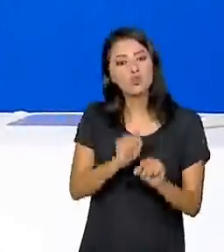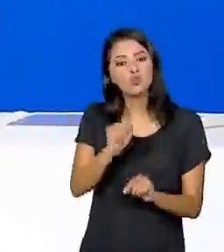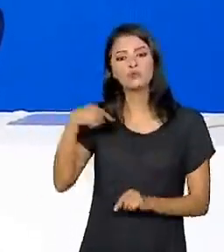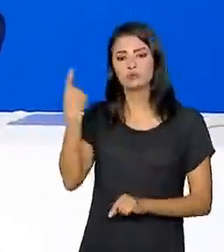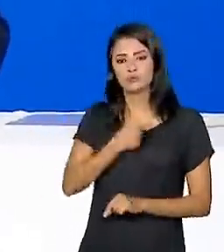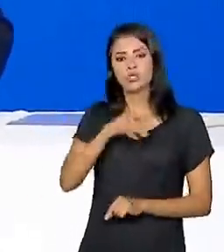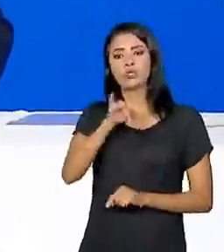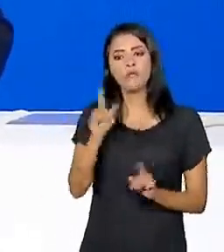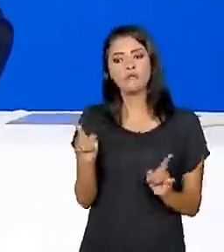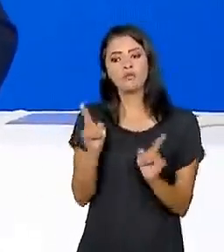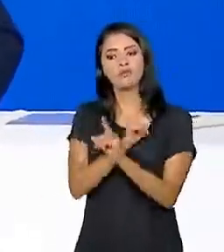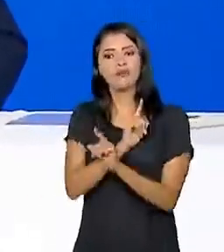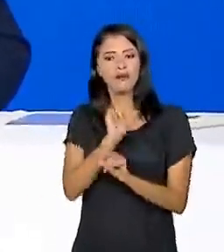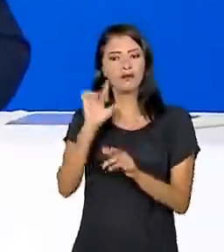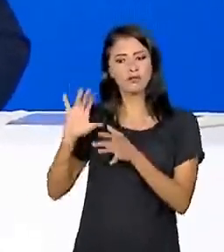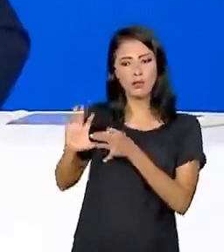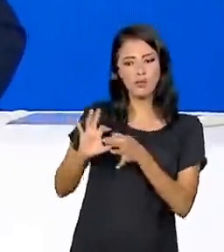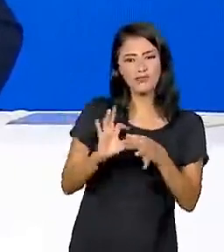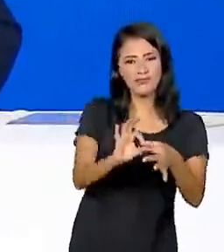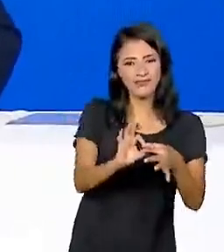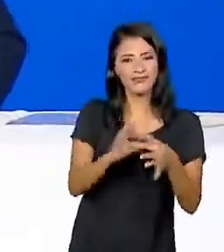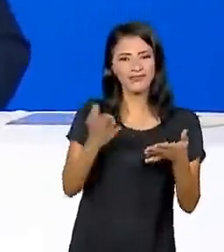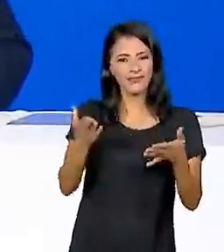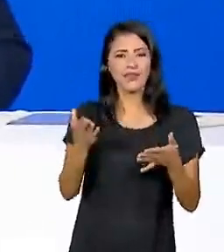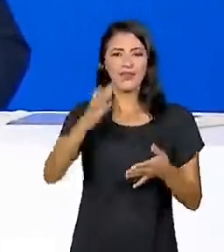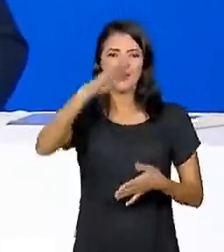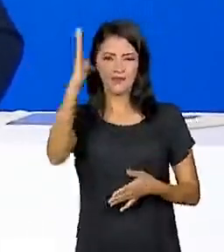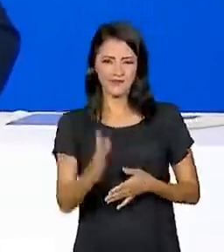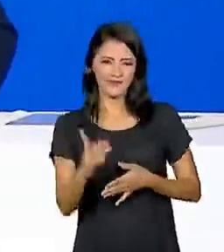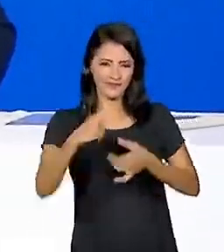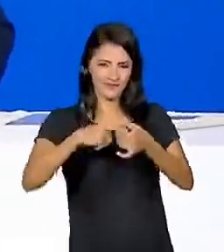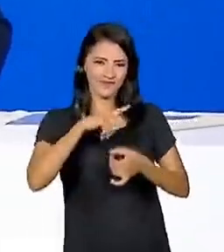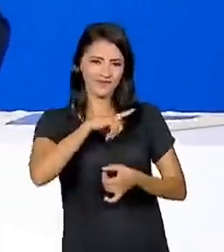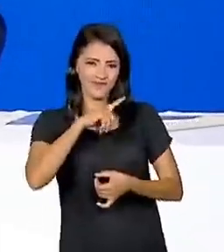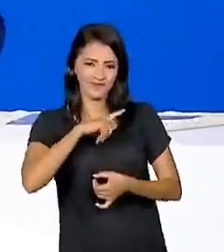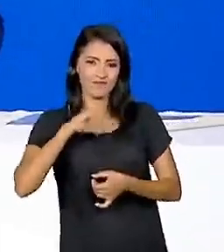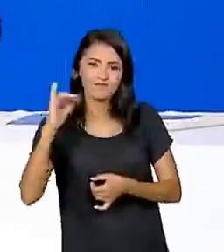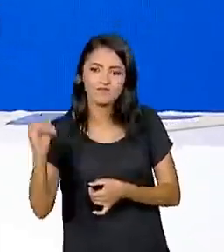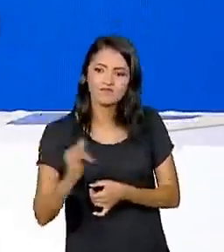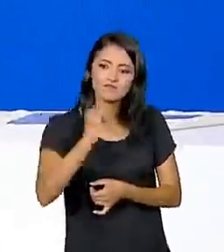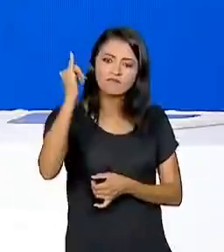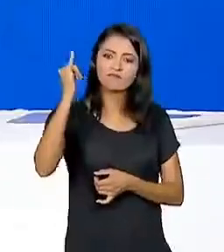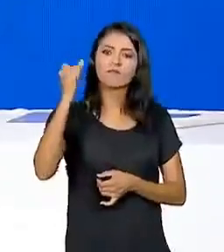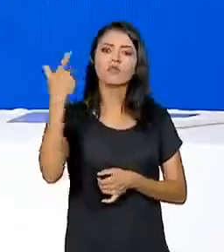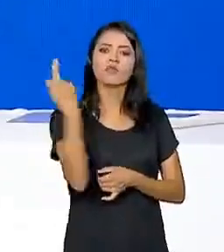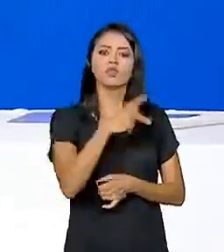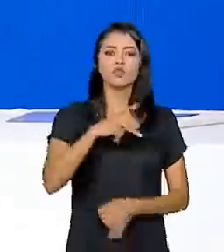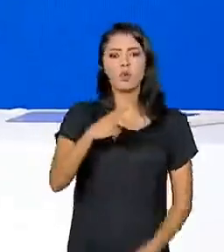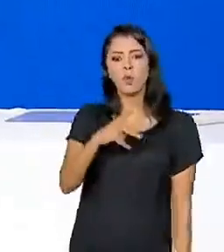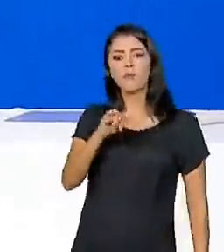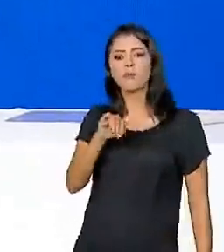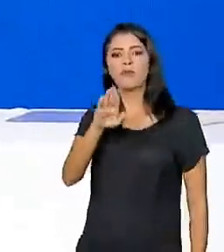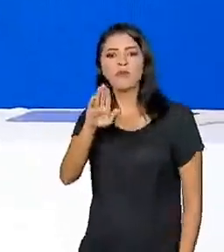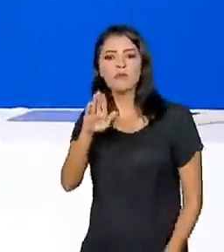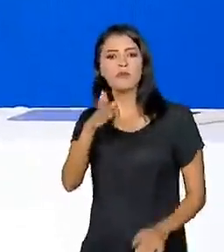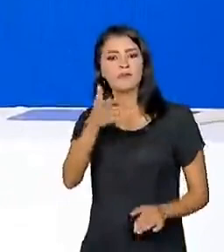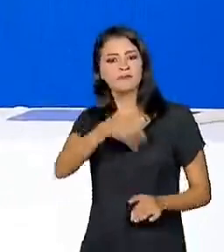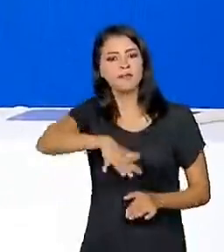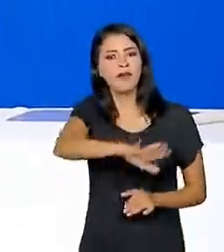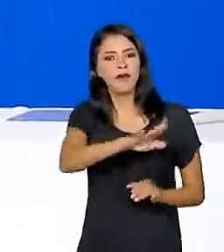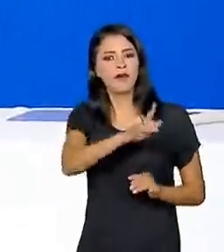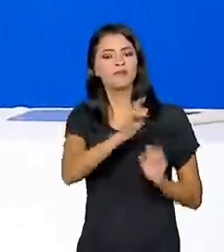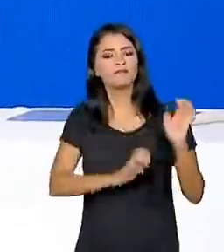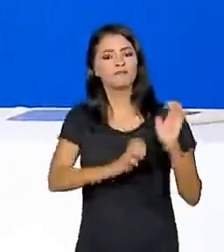queremos reverter esse cenário e o Brasil voltar a ter relevância no seu PIB, no parque industrial e no